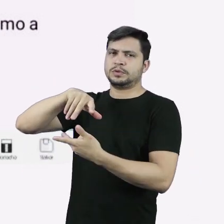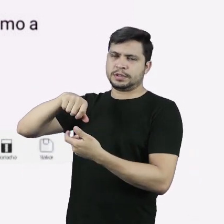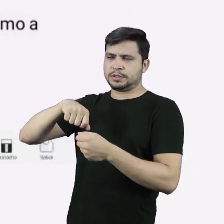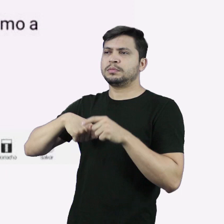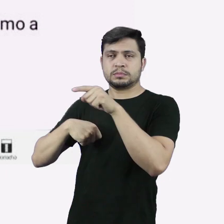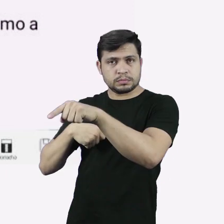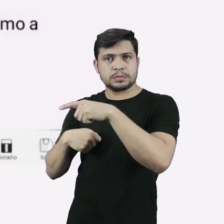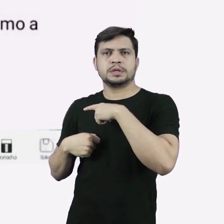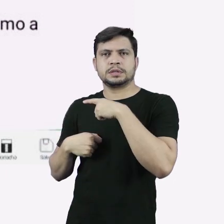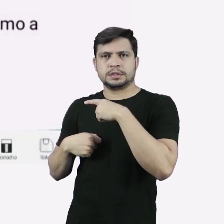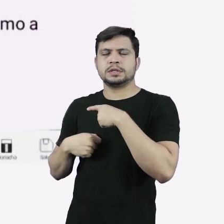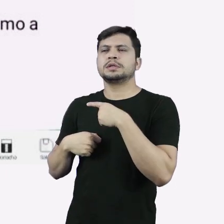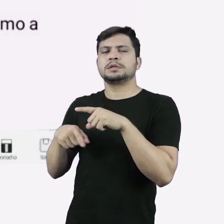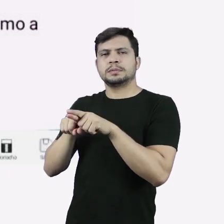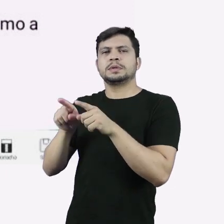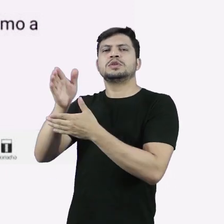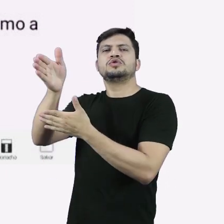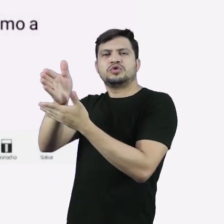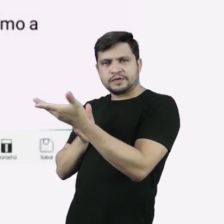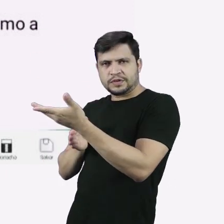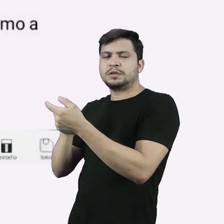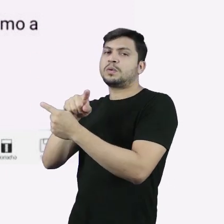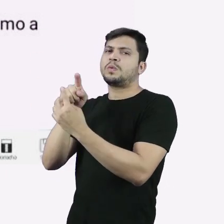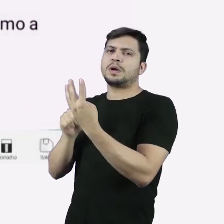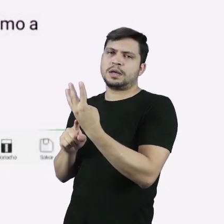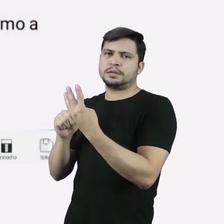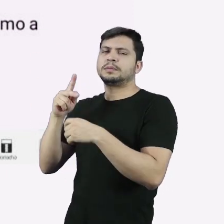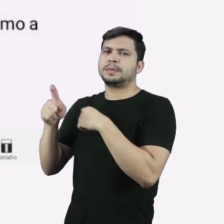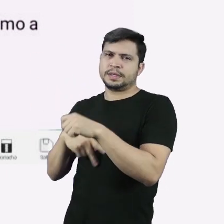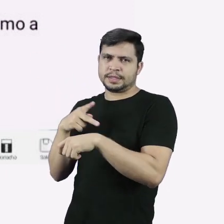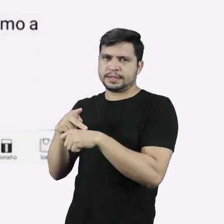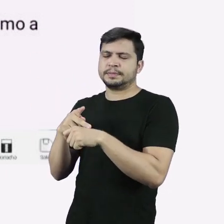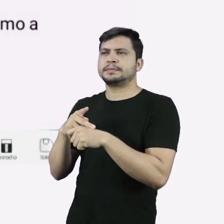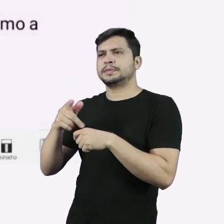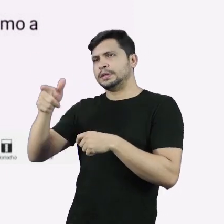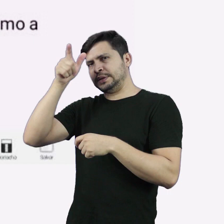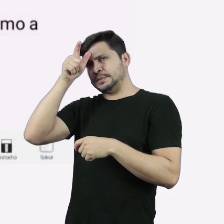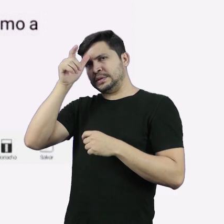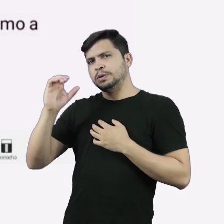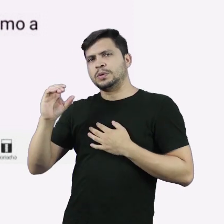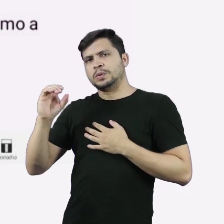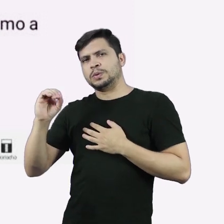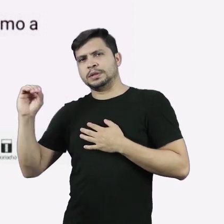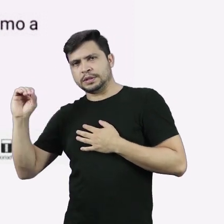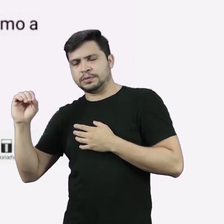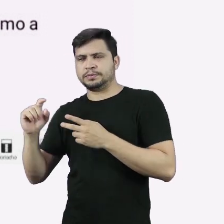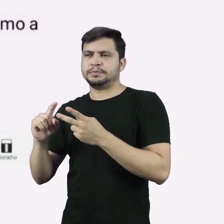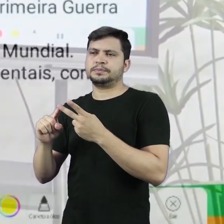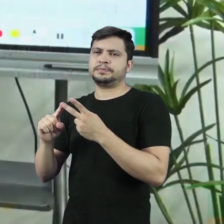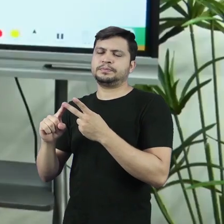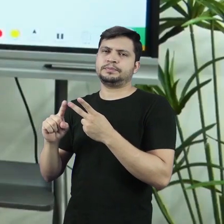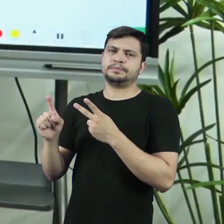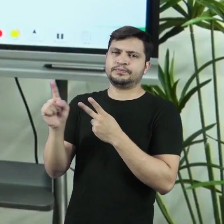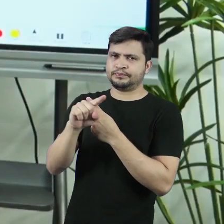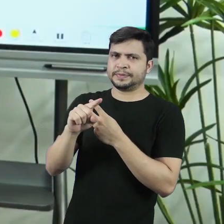dividida entre 4 países, de um lado a Alemanha Oriental, liderada ou governada pela União Soviética, e do outro a Alemanha